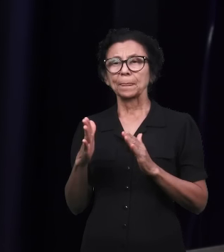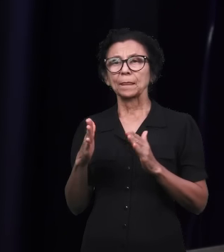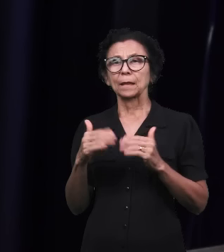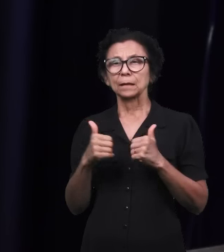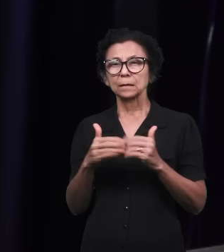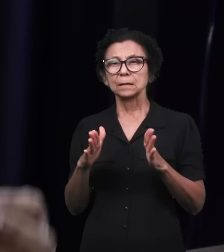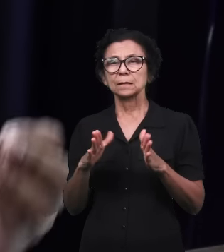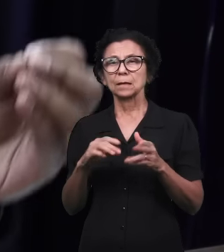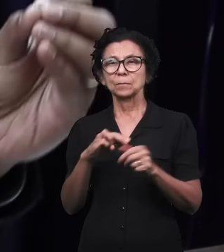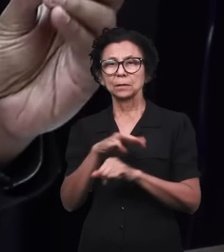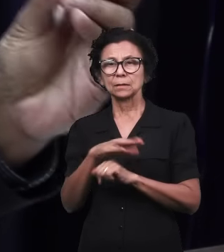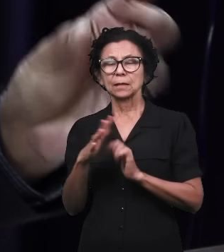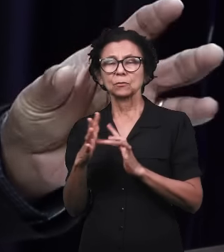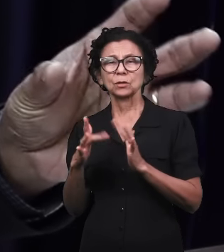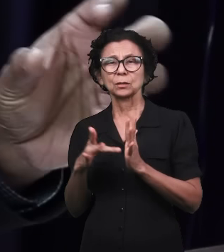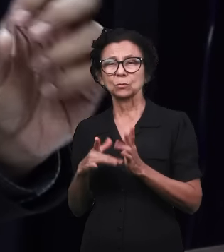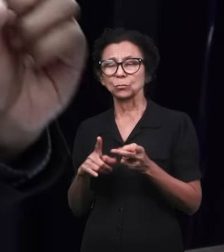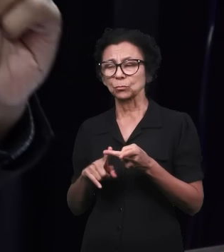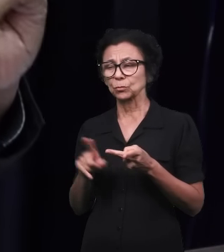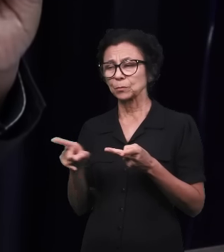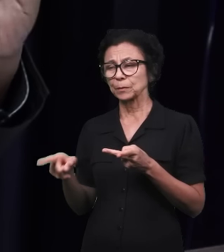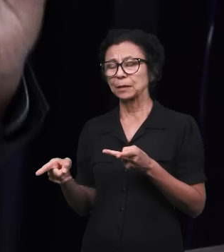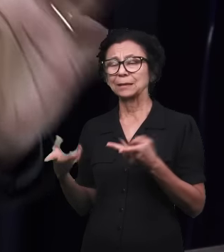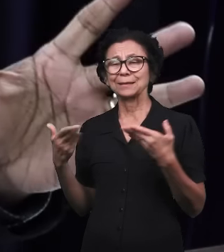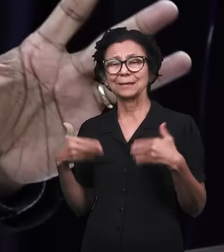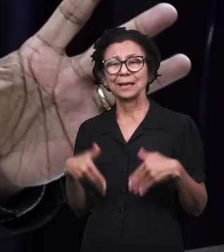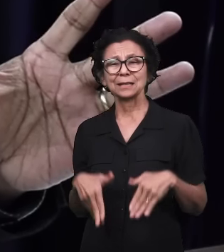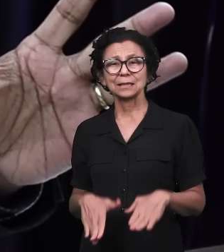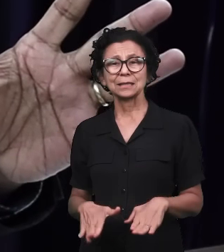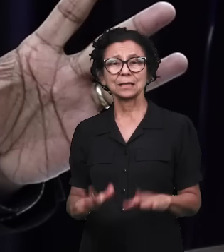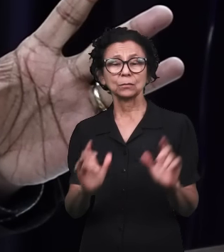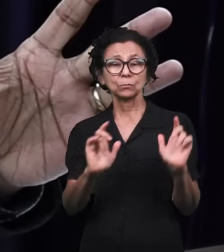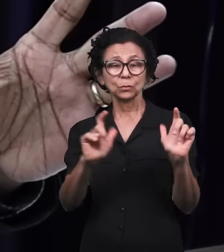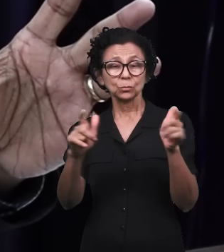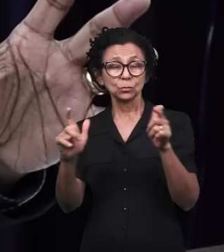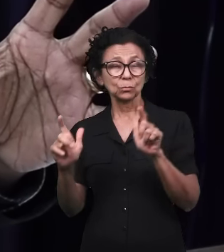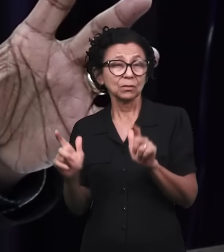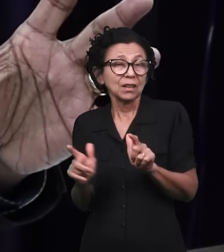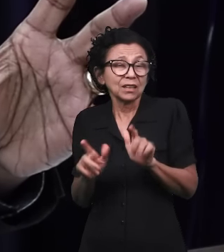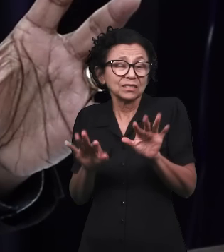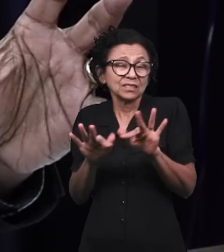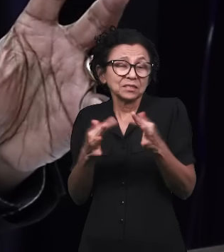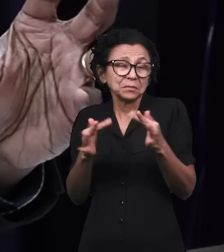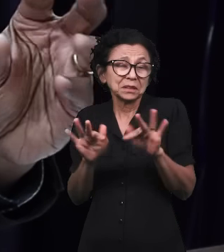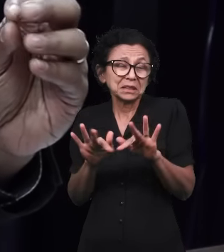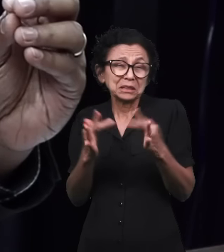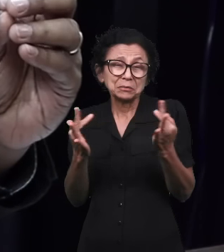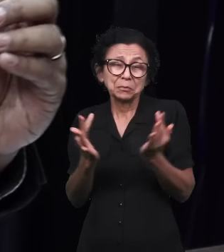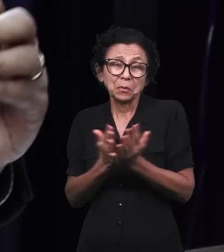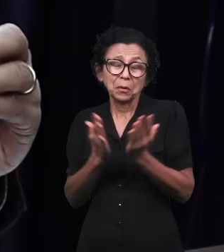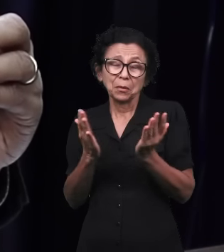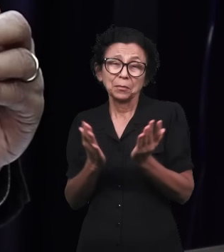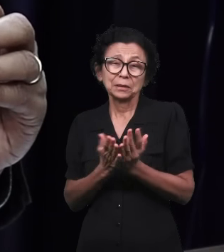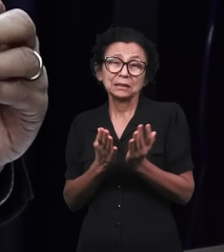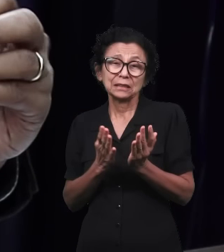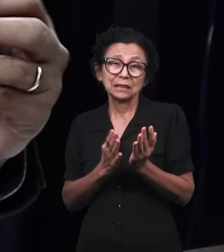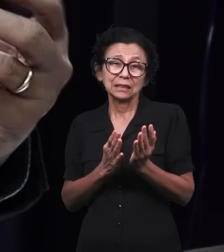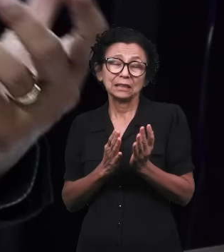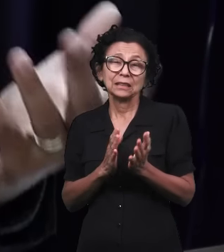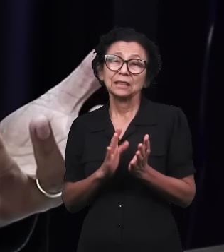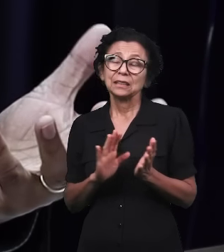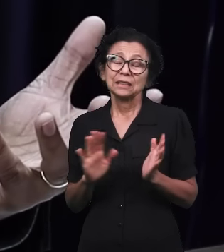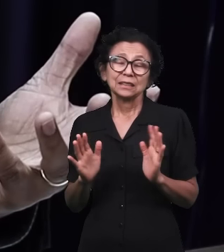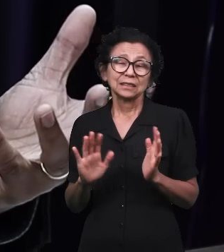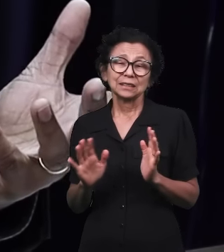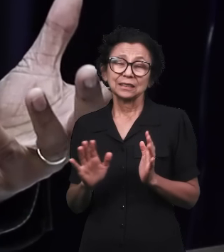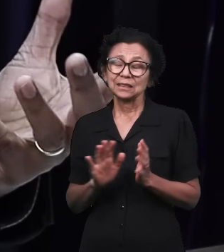tudo foi em cidades pequenas, lugares desprezados em Israel, mostrando que Jesus não vê como os